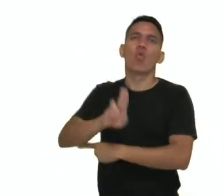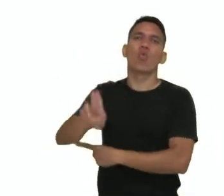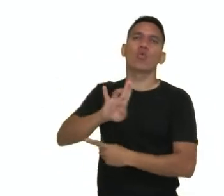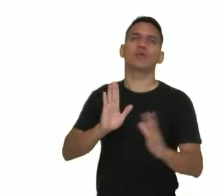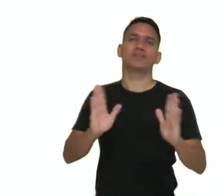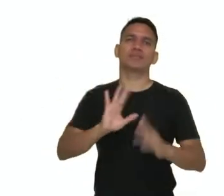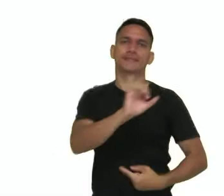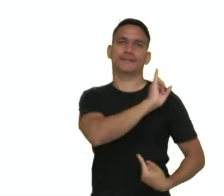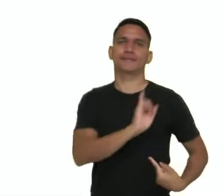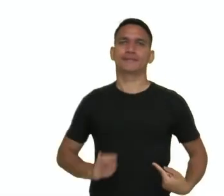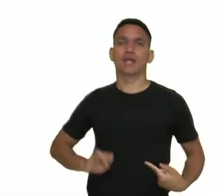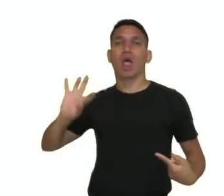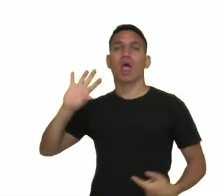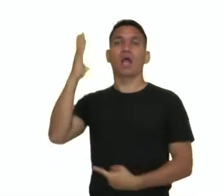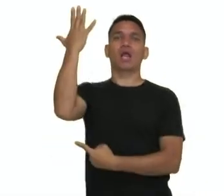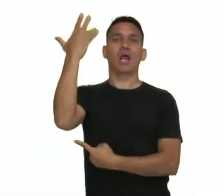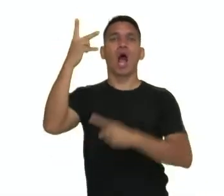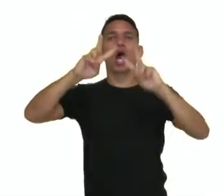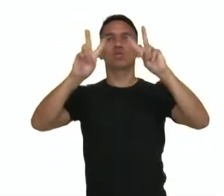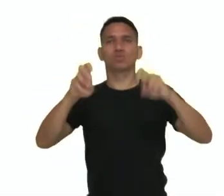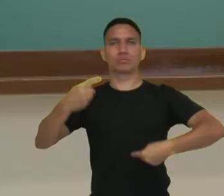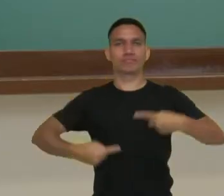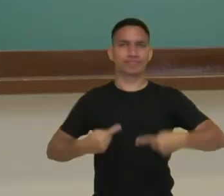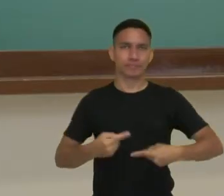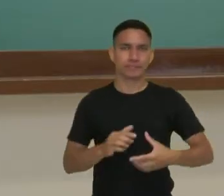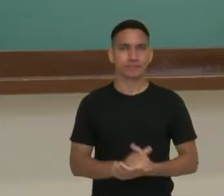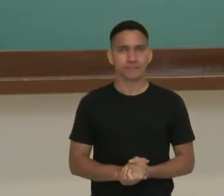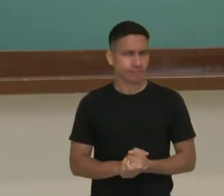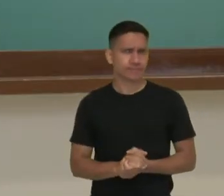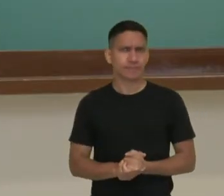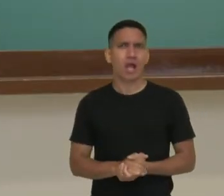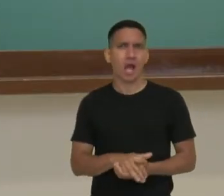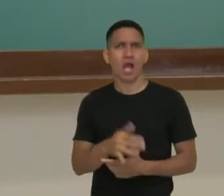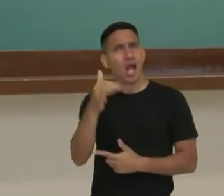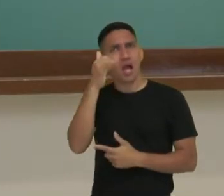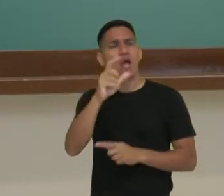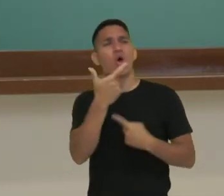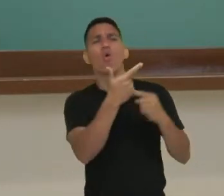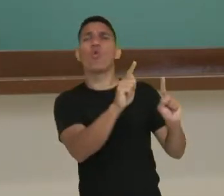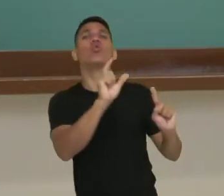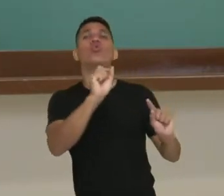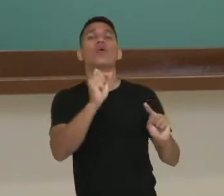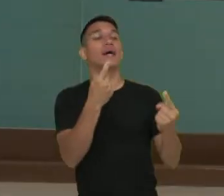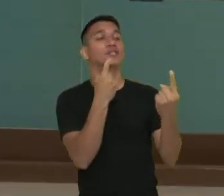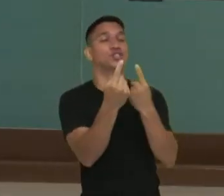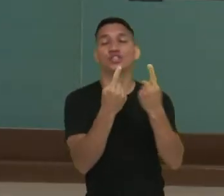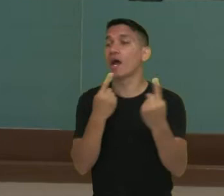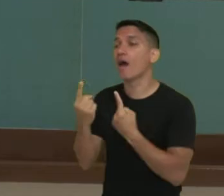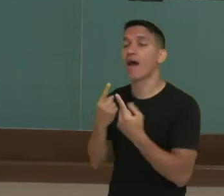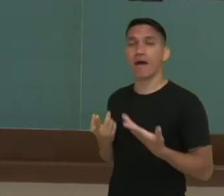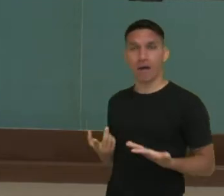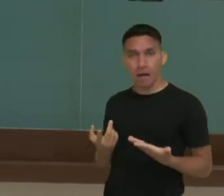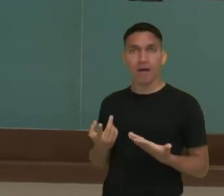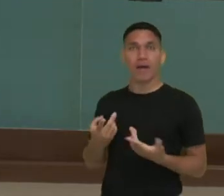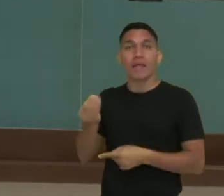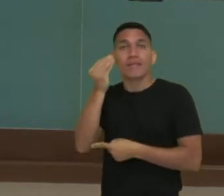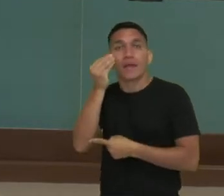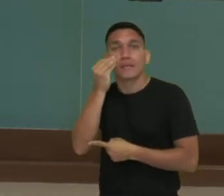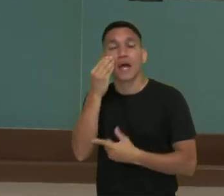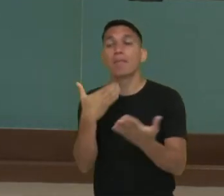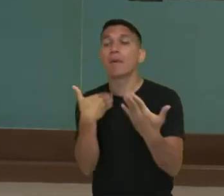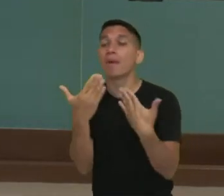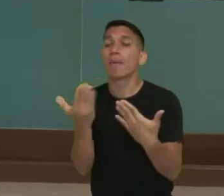para resolver as questões políticas, ao invés de diálogo, né, da procura da população para tentar resolver